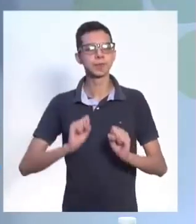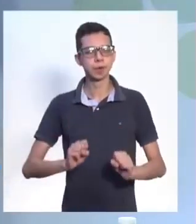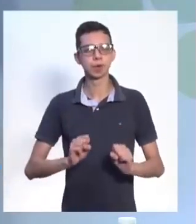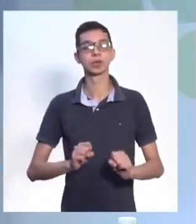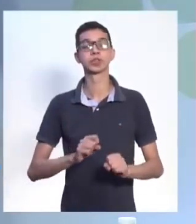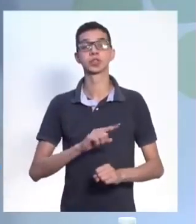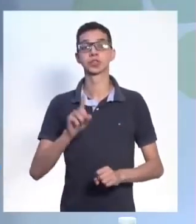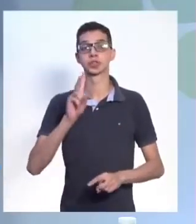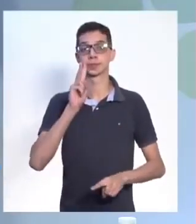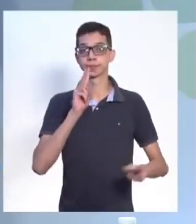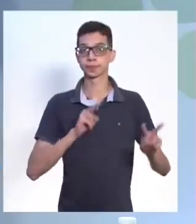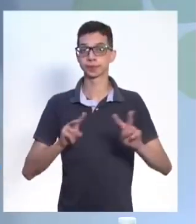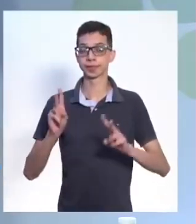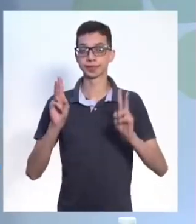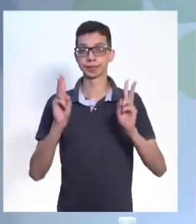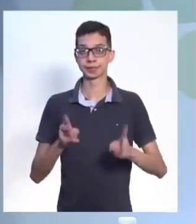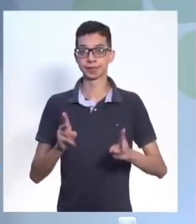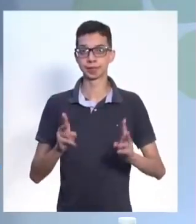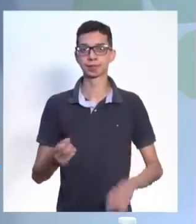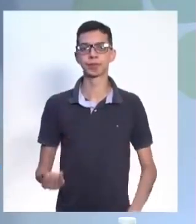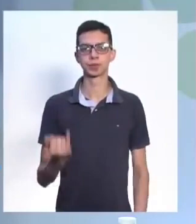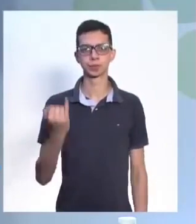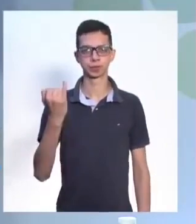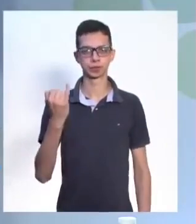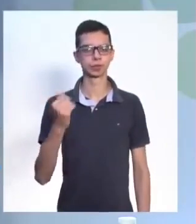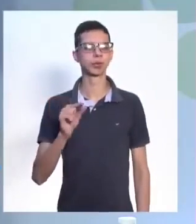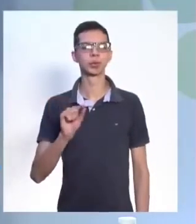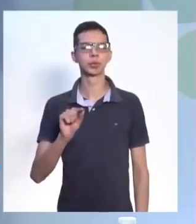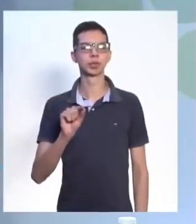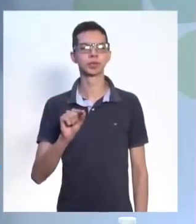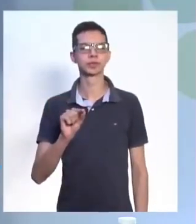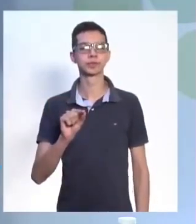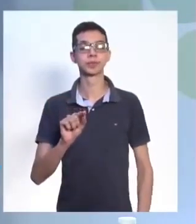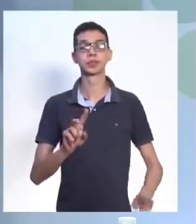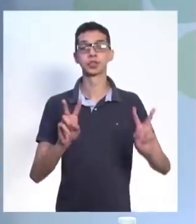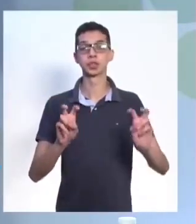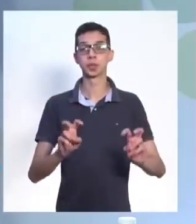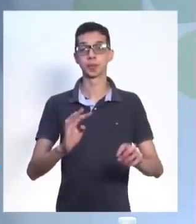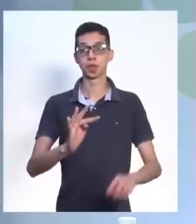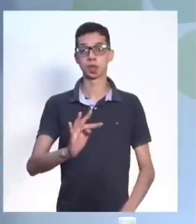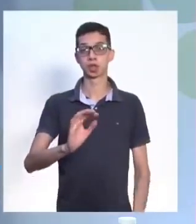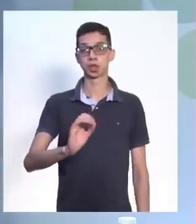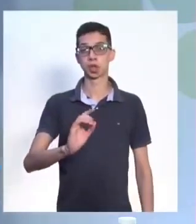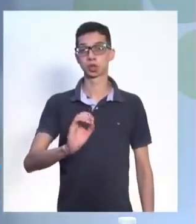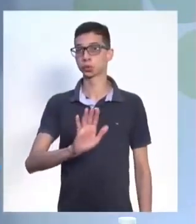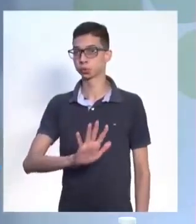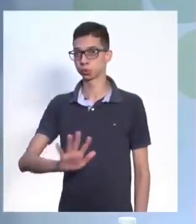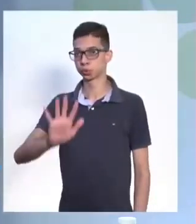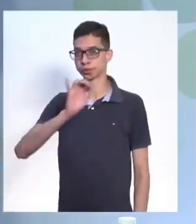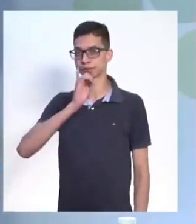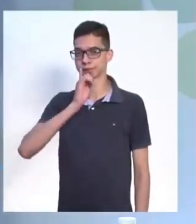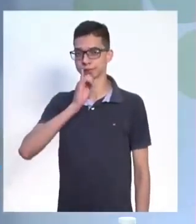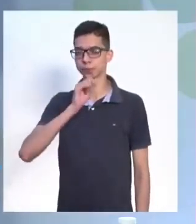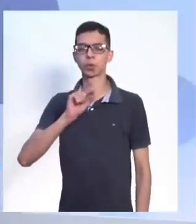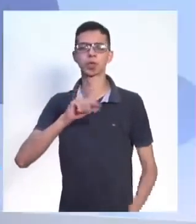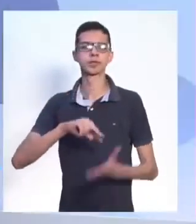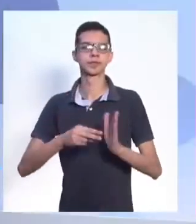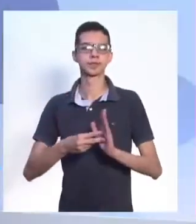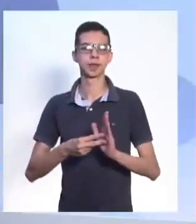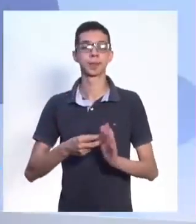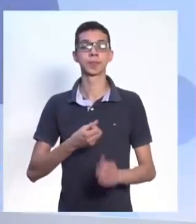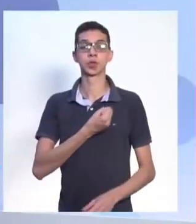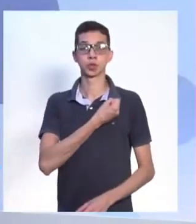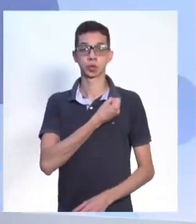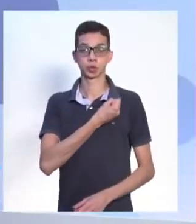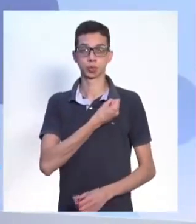na observação de vocês, que é muito importante. Que é a questão da parte do todo, ou melhor, numerador e denominador, né, Osmar?